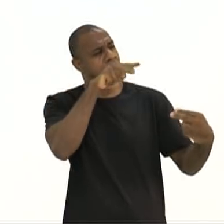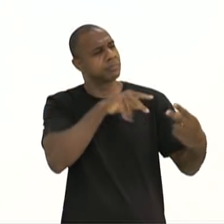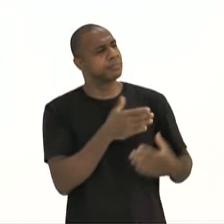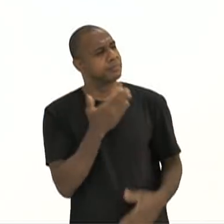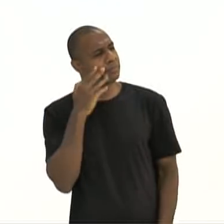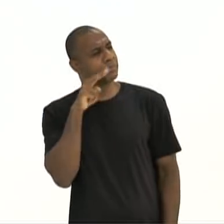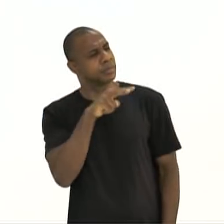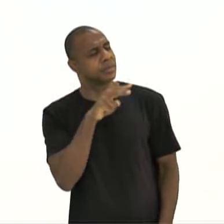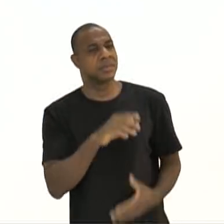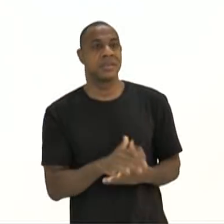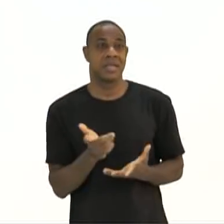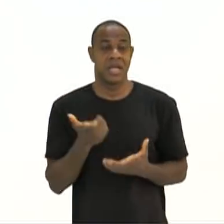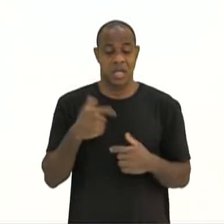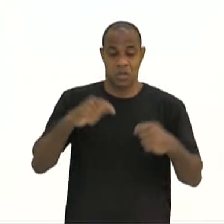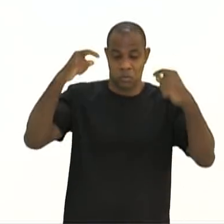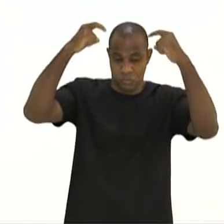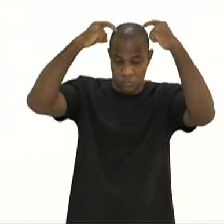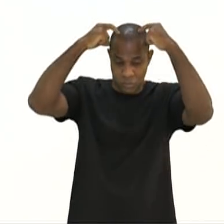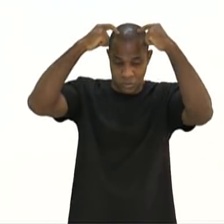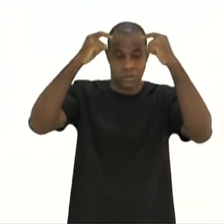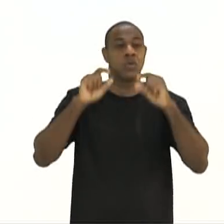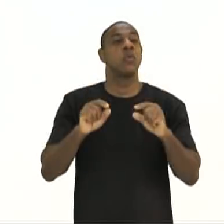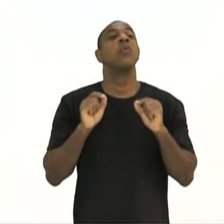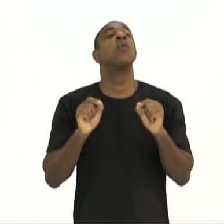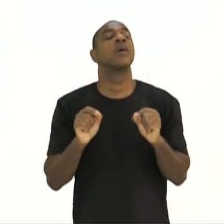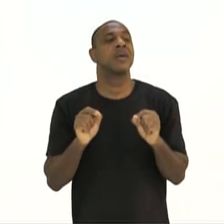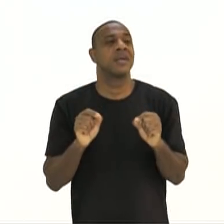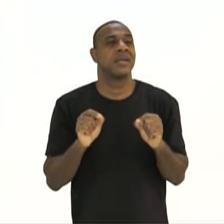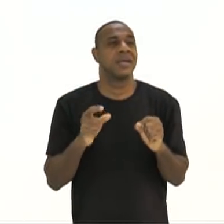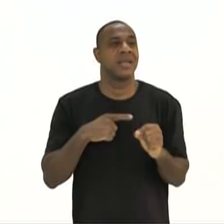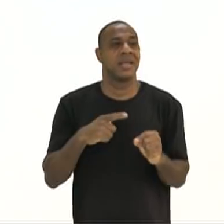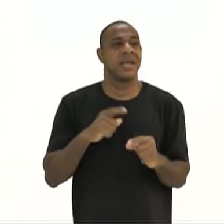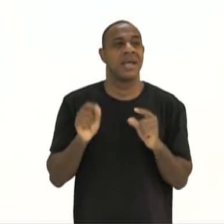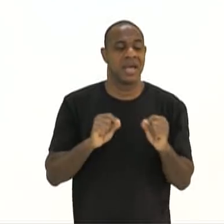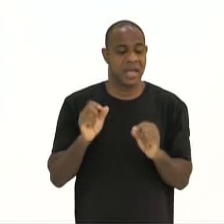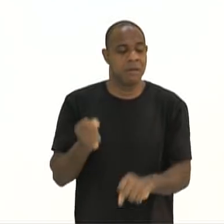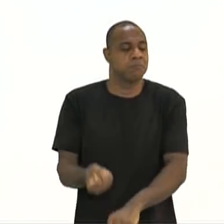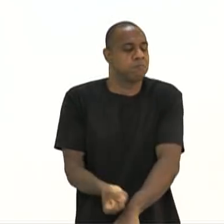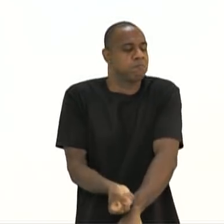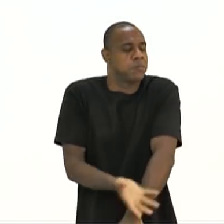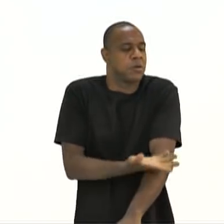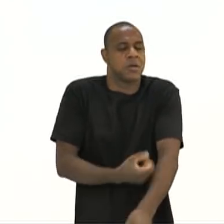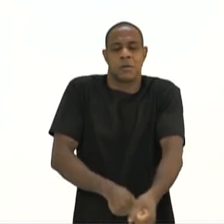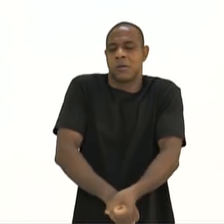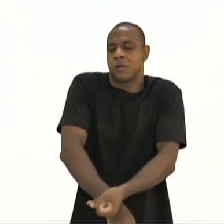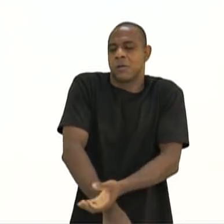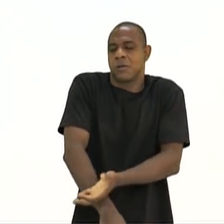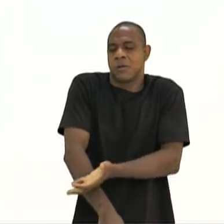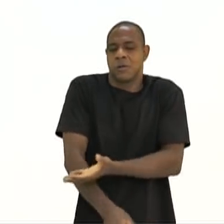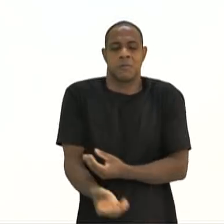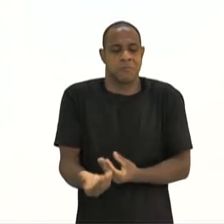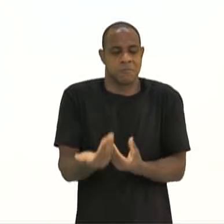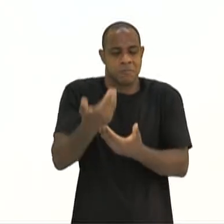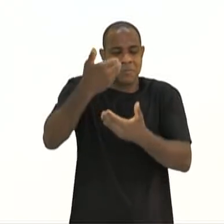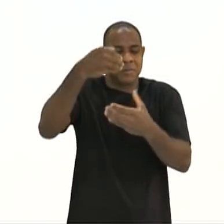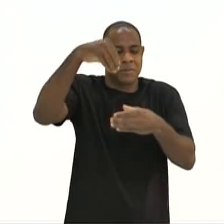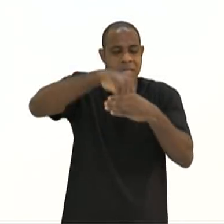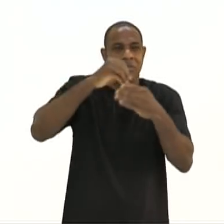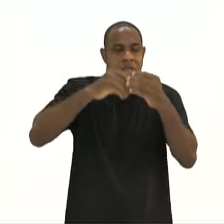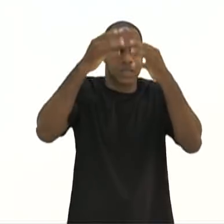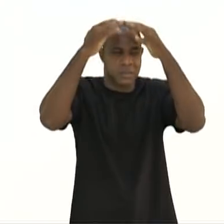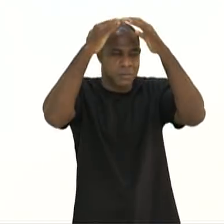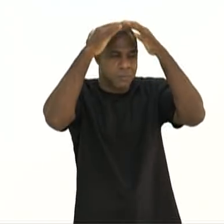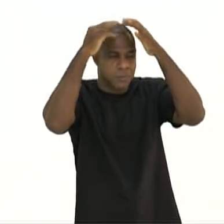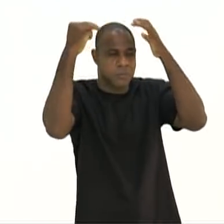Divertidamente, da Disney, Pixar, empreende uma jornada emocionante dentro da mente para encontrar a